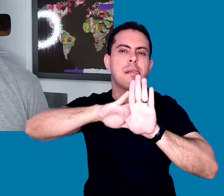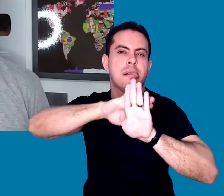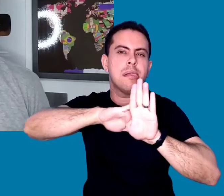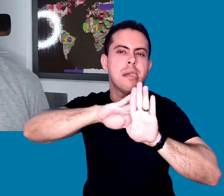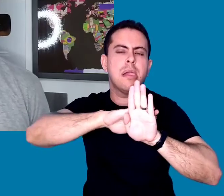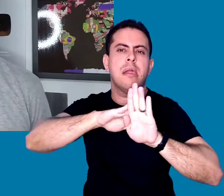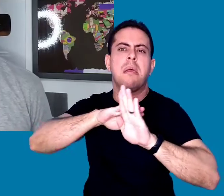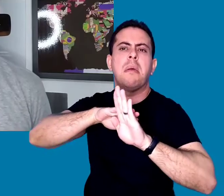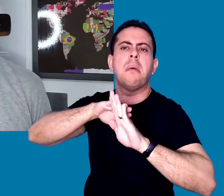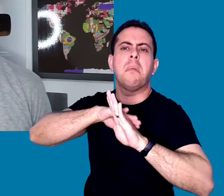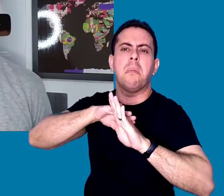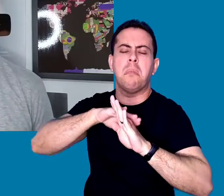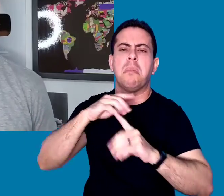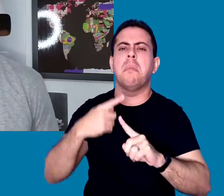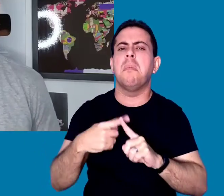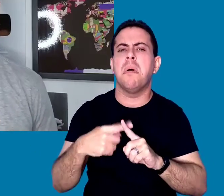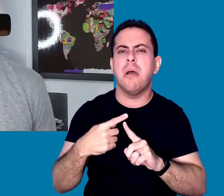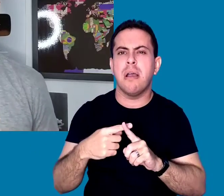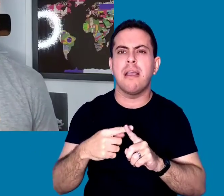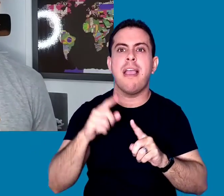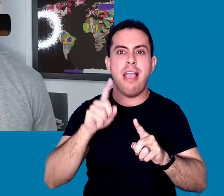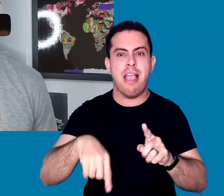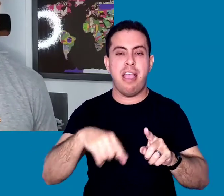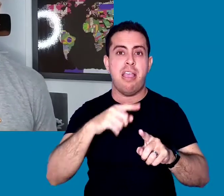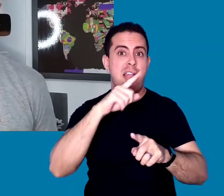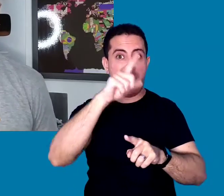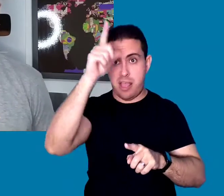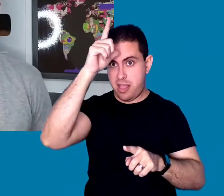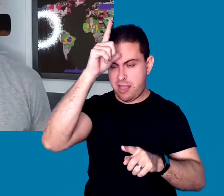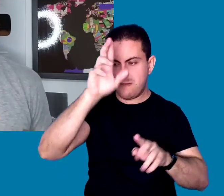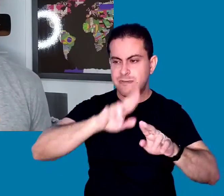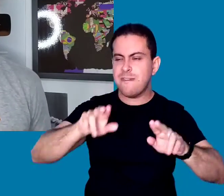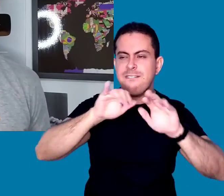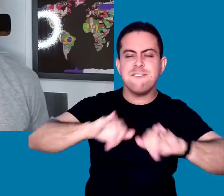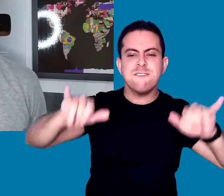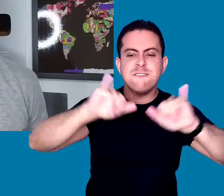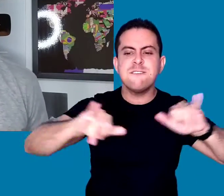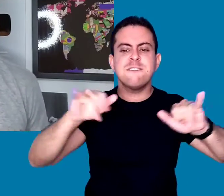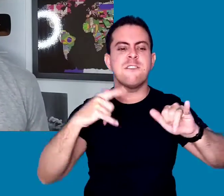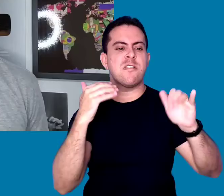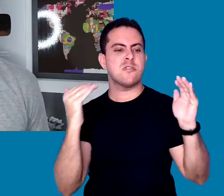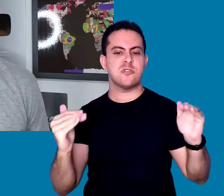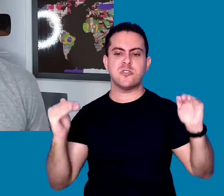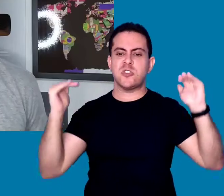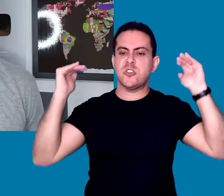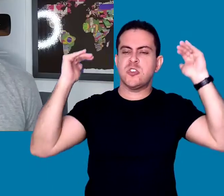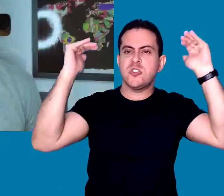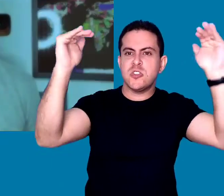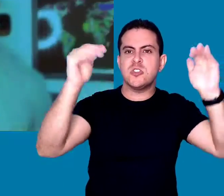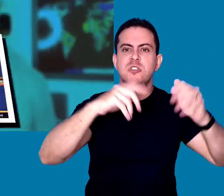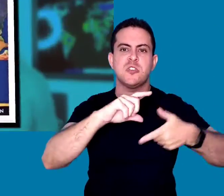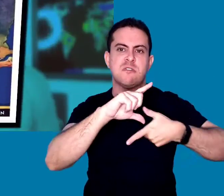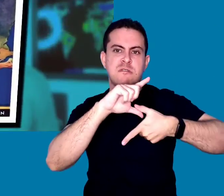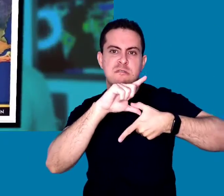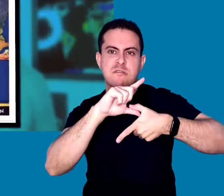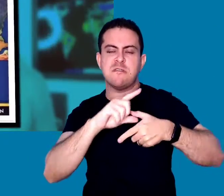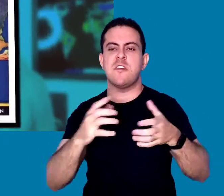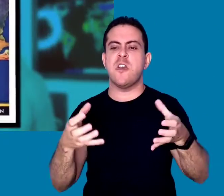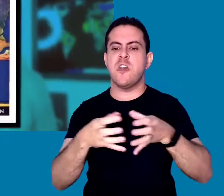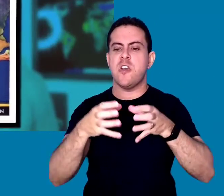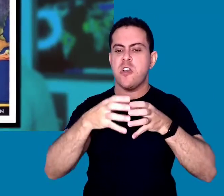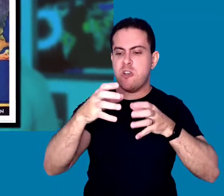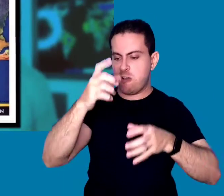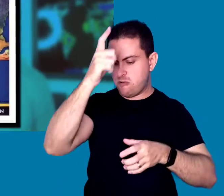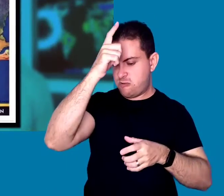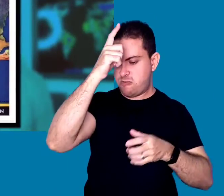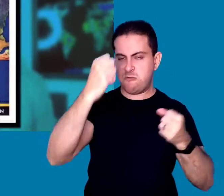usado como ferramenta de propaganda nazista para mostrar a suposta superioridade da raça ariana. A